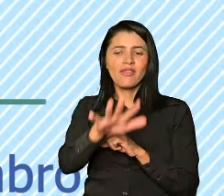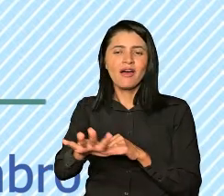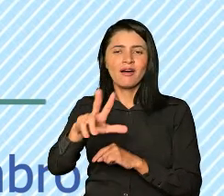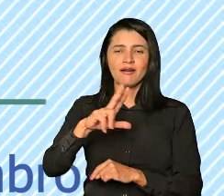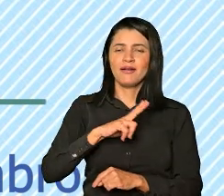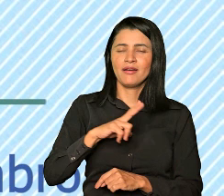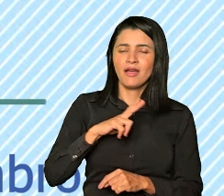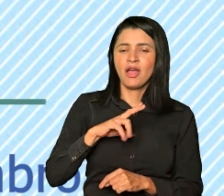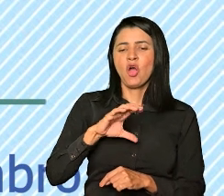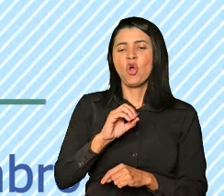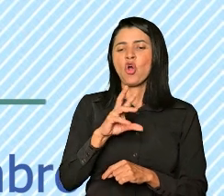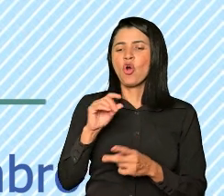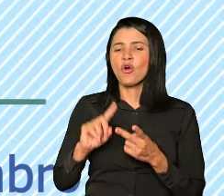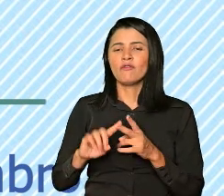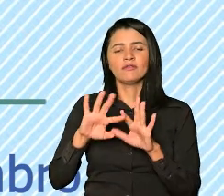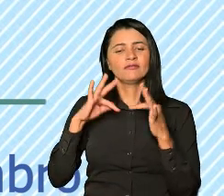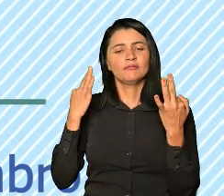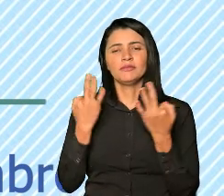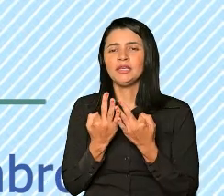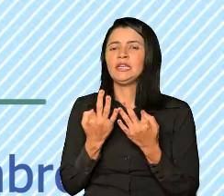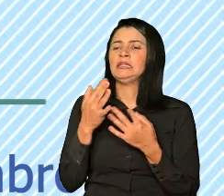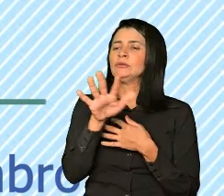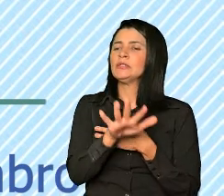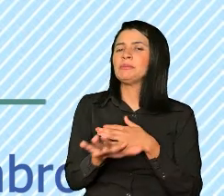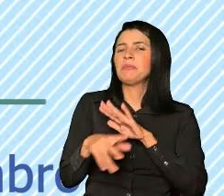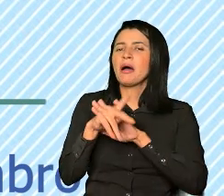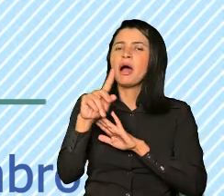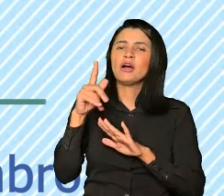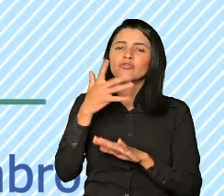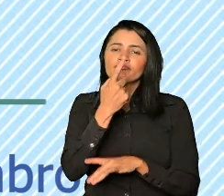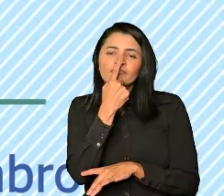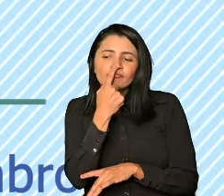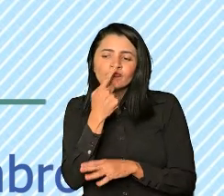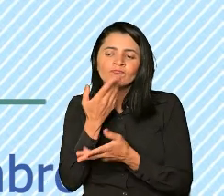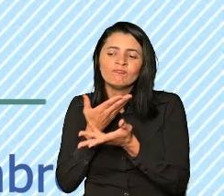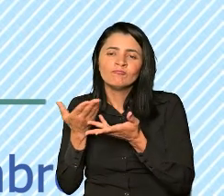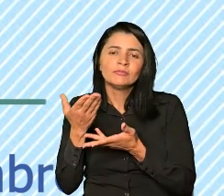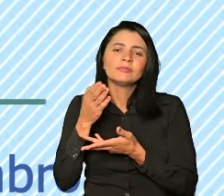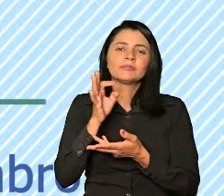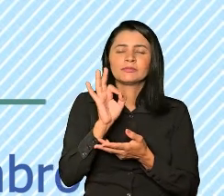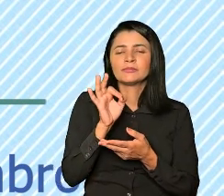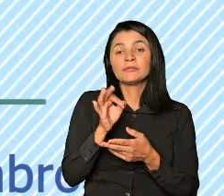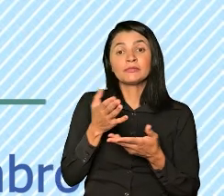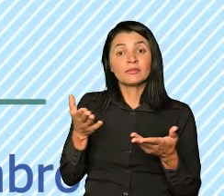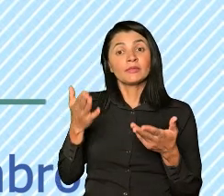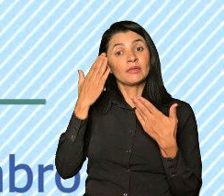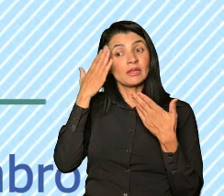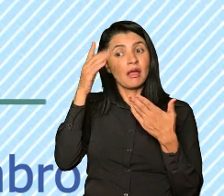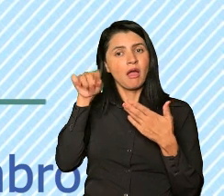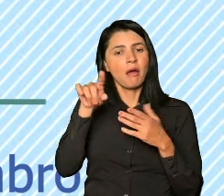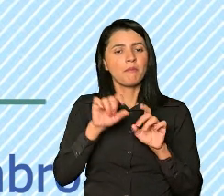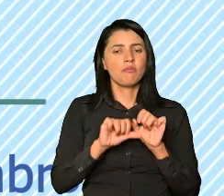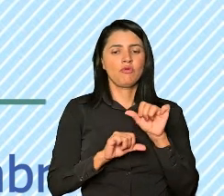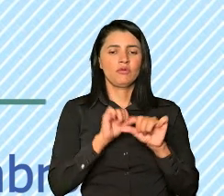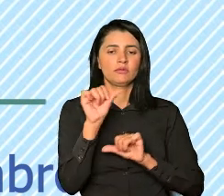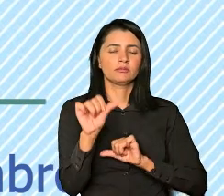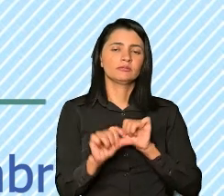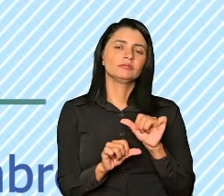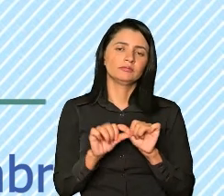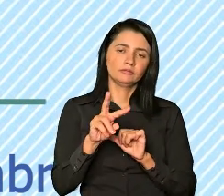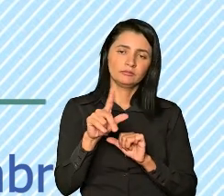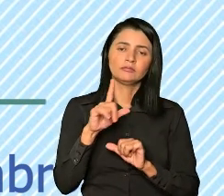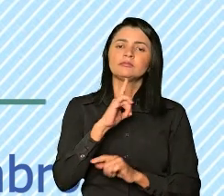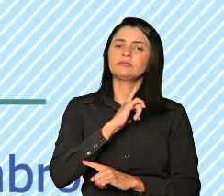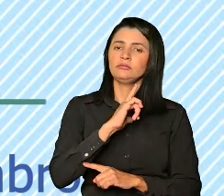alcova, na família, nos espaços íntimos, enfim. Graças a essa mudança, né, vai